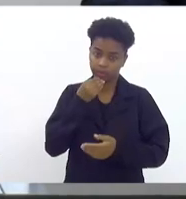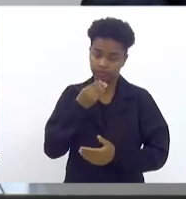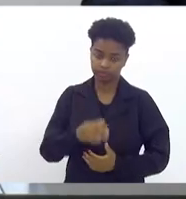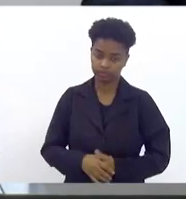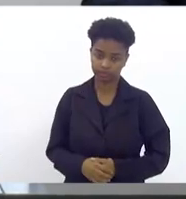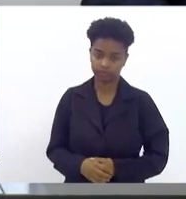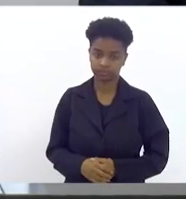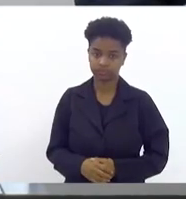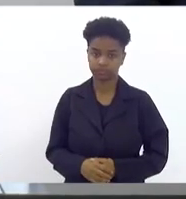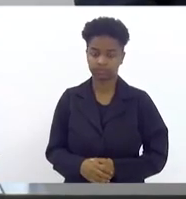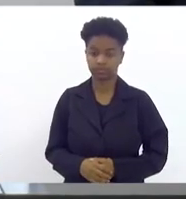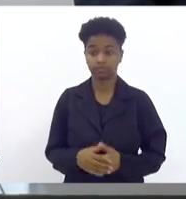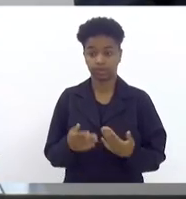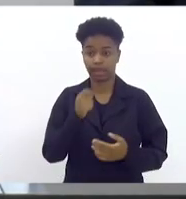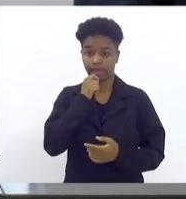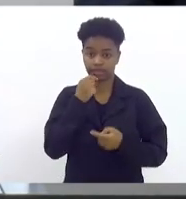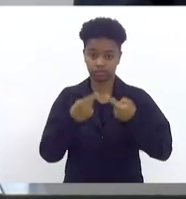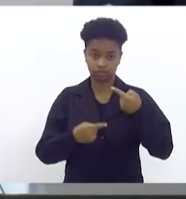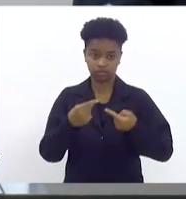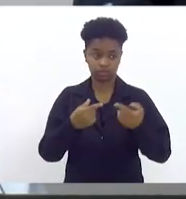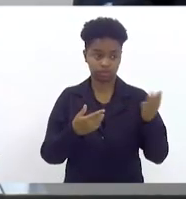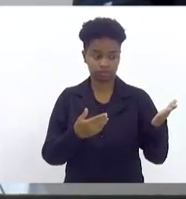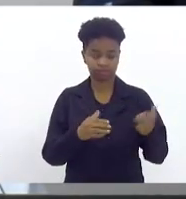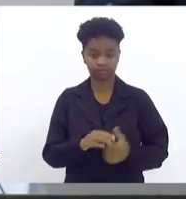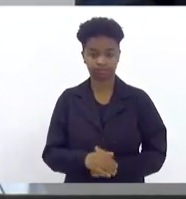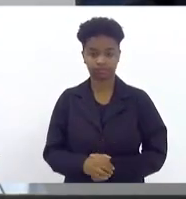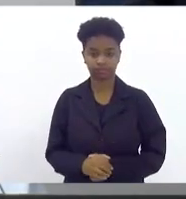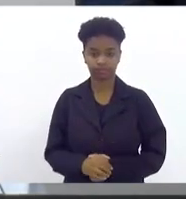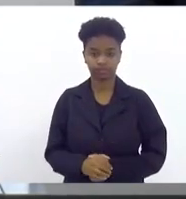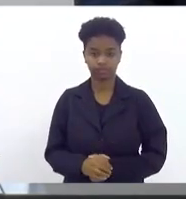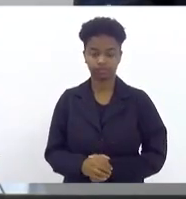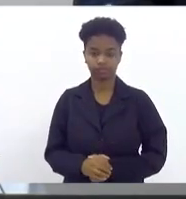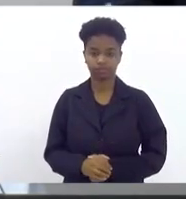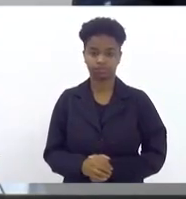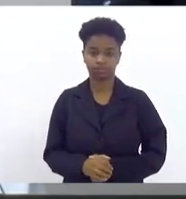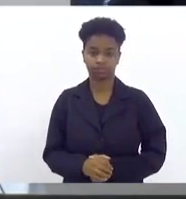Presidente. Então, ainda em discussão, deputado Luiz Paulo.